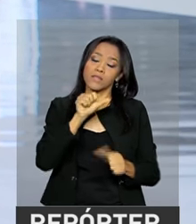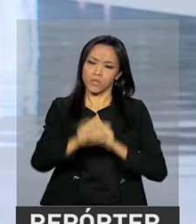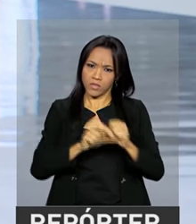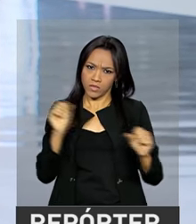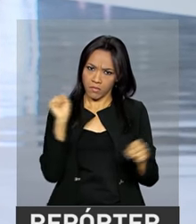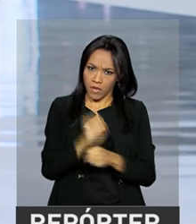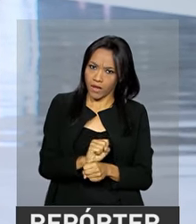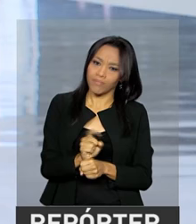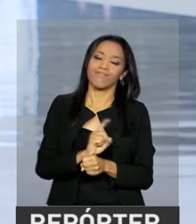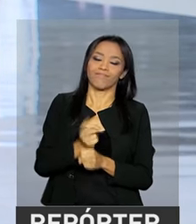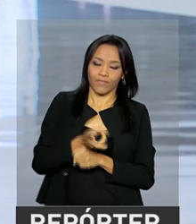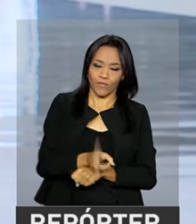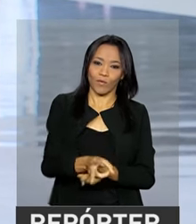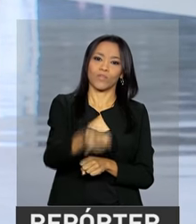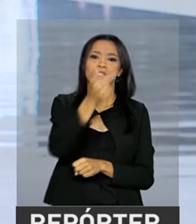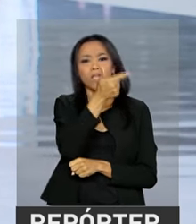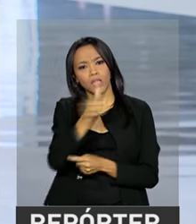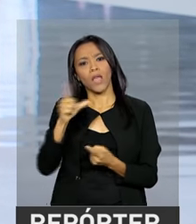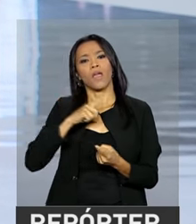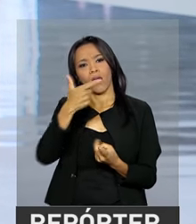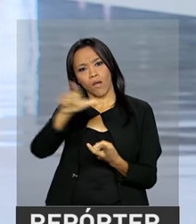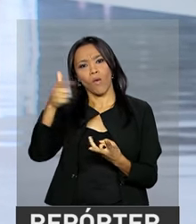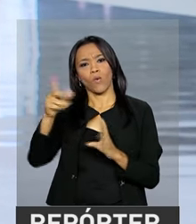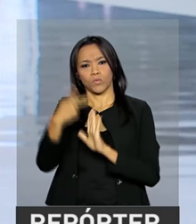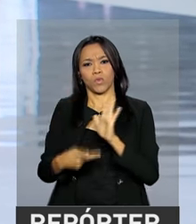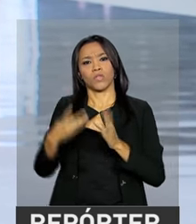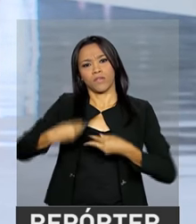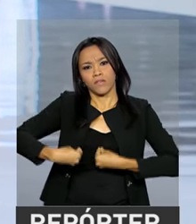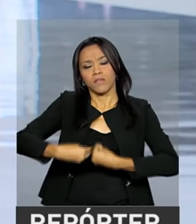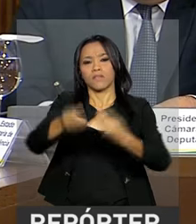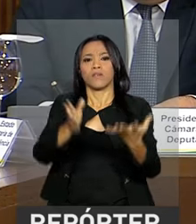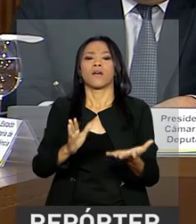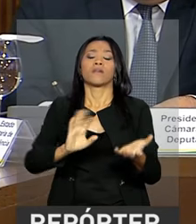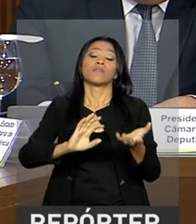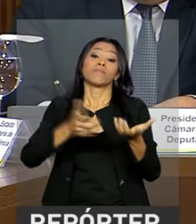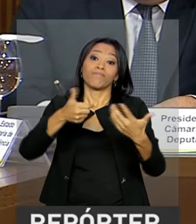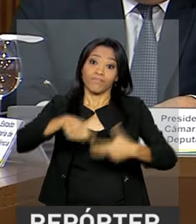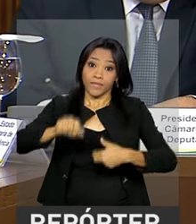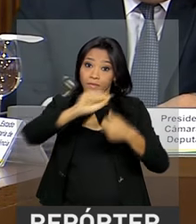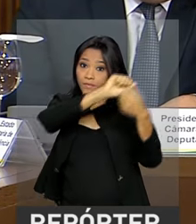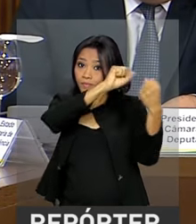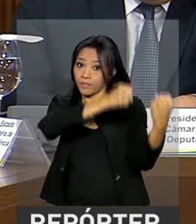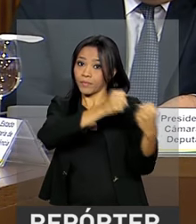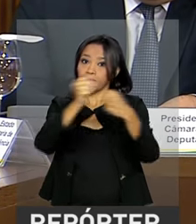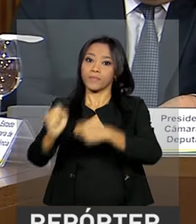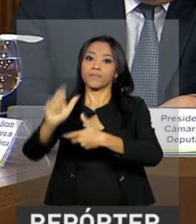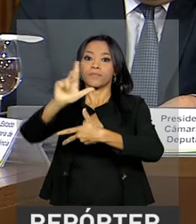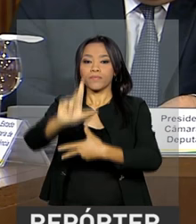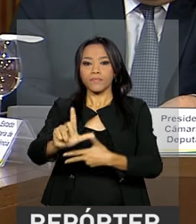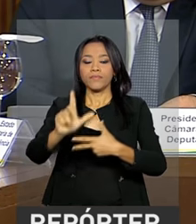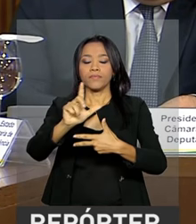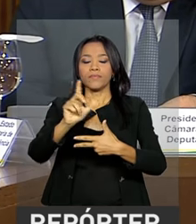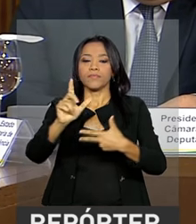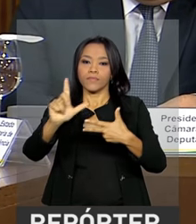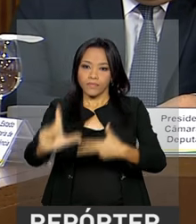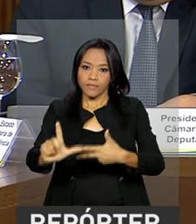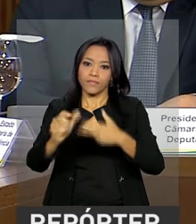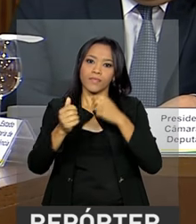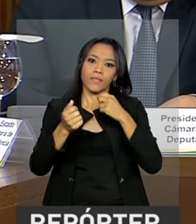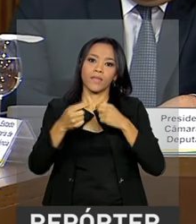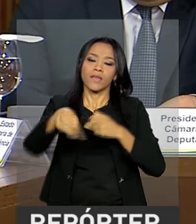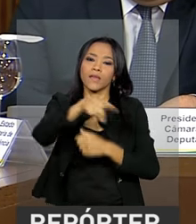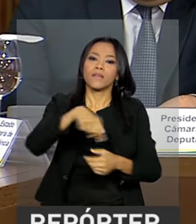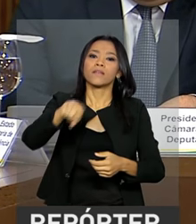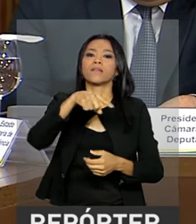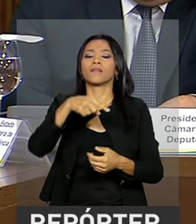param por aí. Outros projetos vão ser enviados ao legislativo. Este governo passa a ser um governo, com apoio dos senhores e das